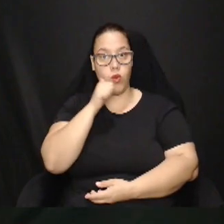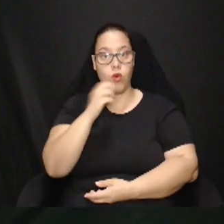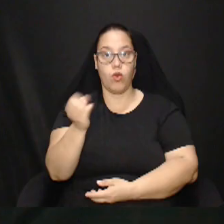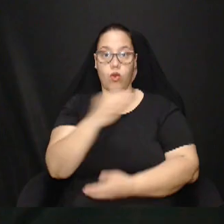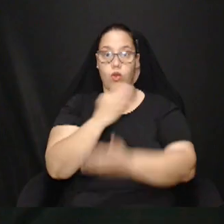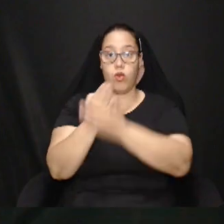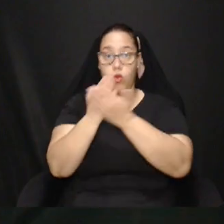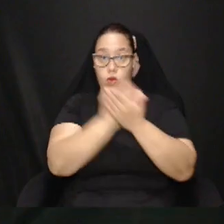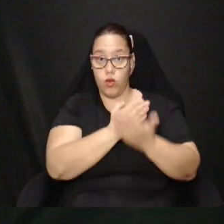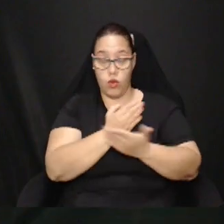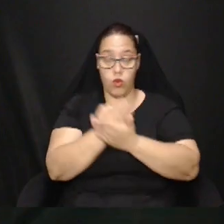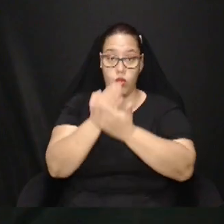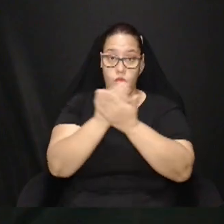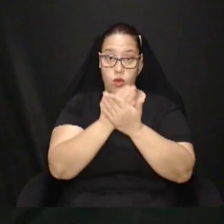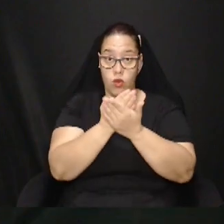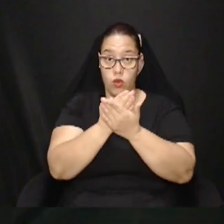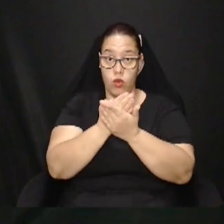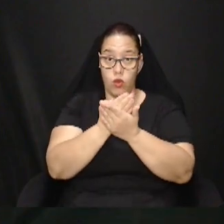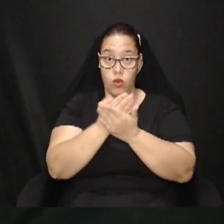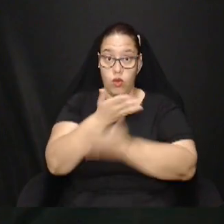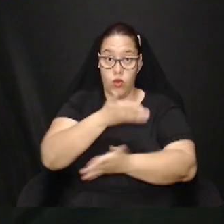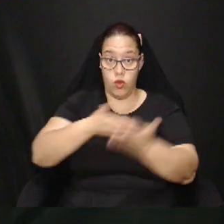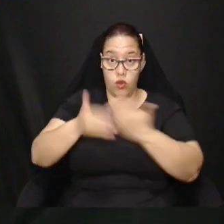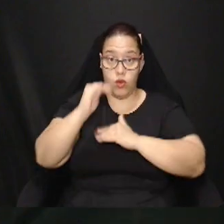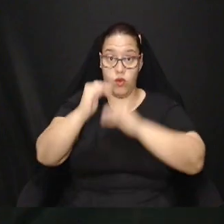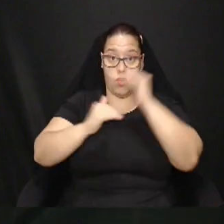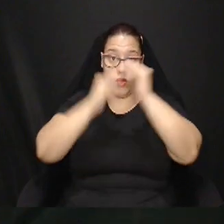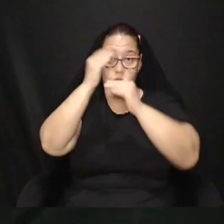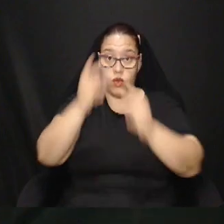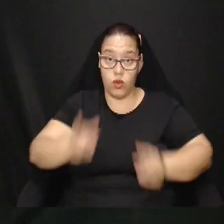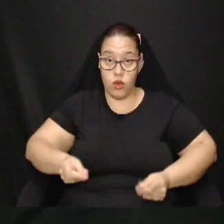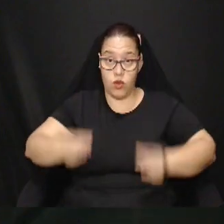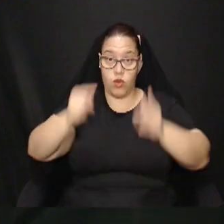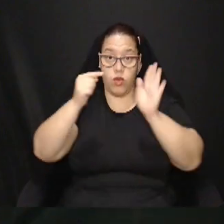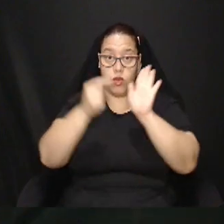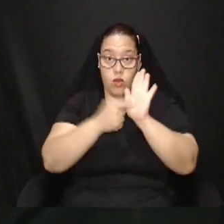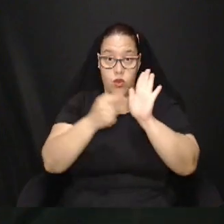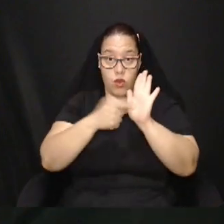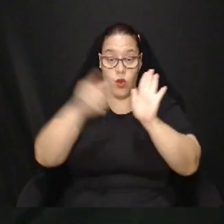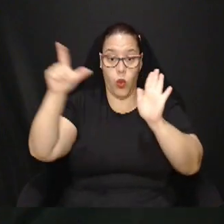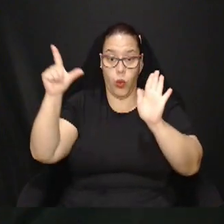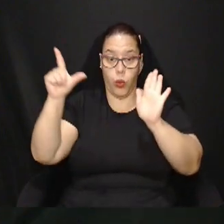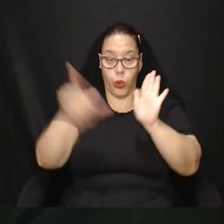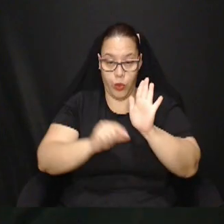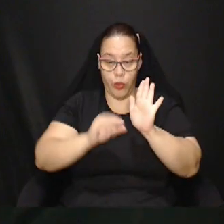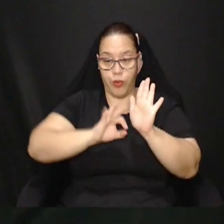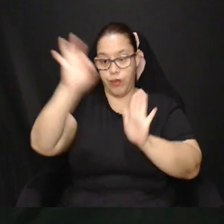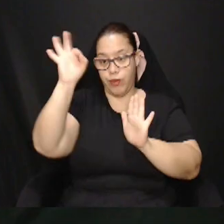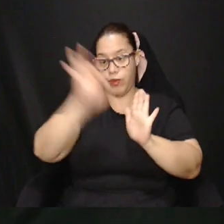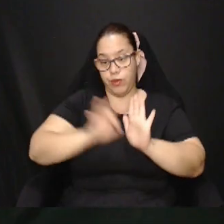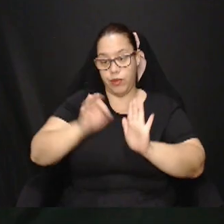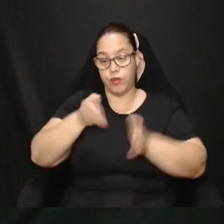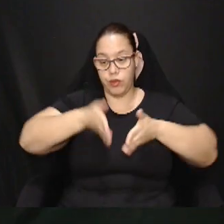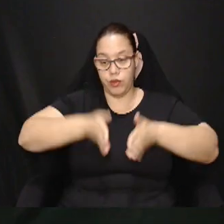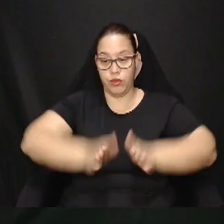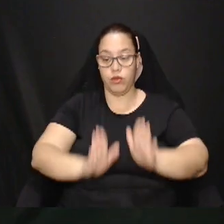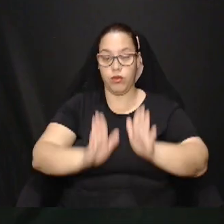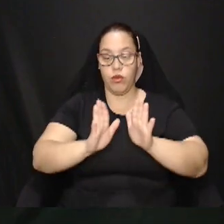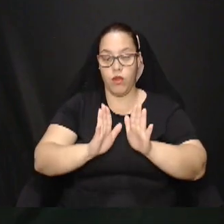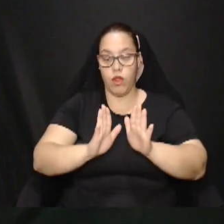Organização para a Cooperação e Desenvolvimento Econômico aponta que o declínio das taxas de natalidade vai